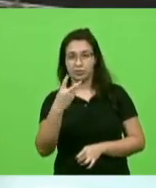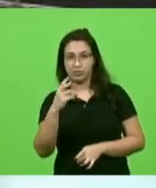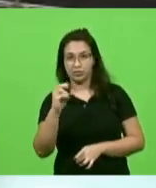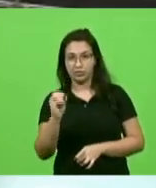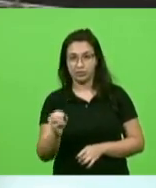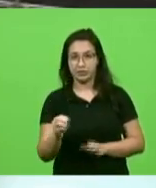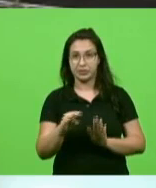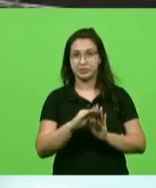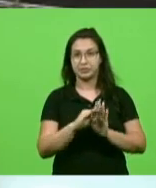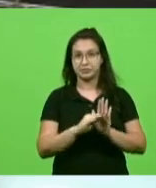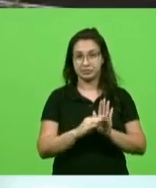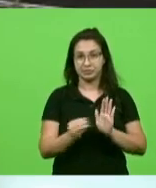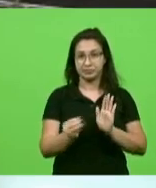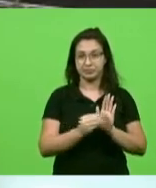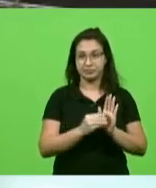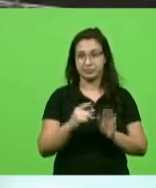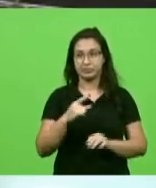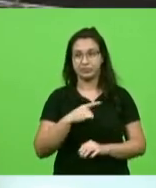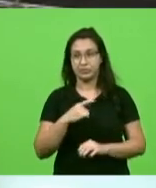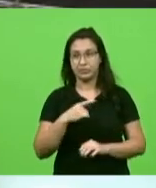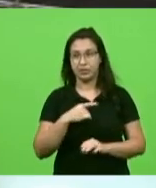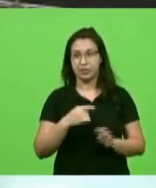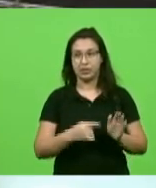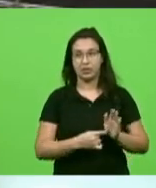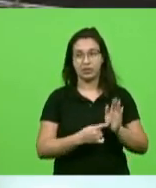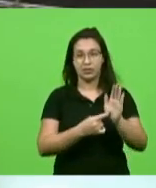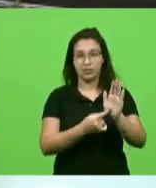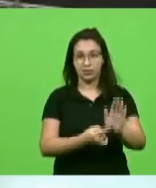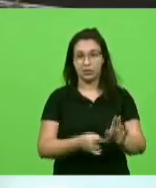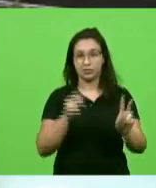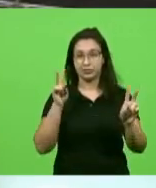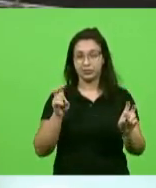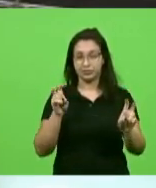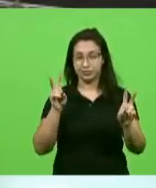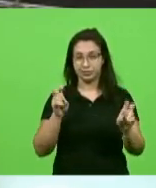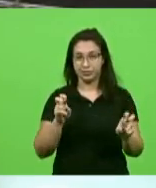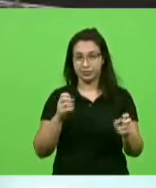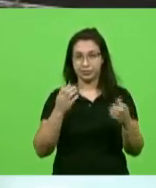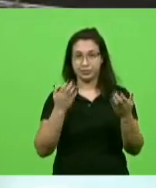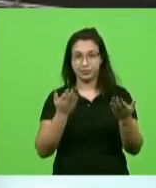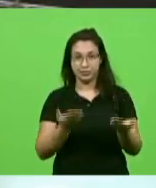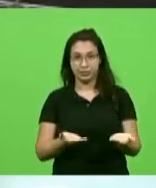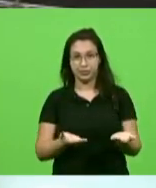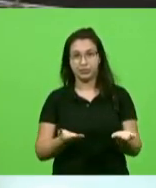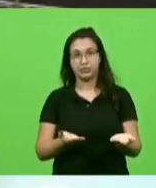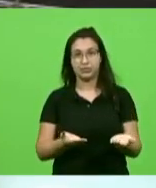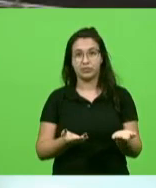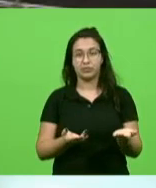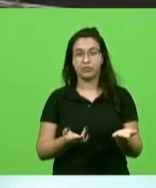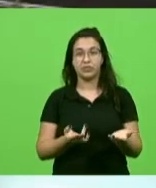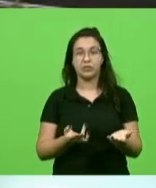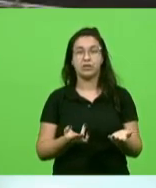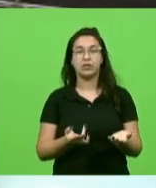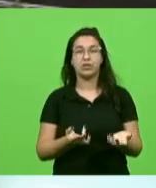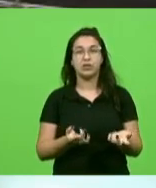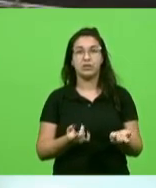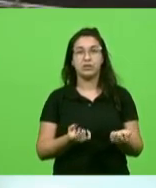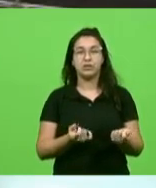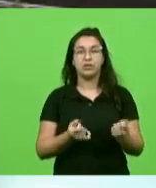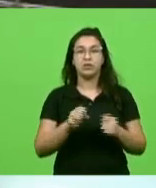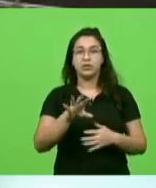relatório refere que "com relação ao episódio do Super mencionado